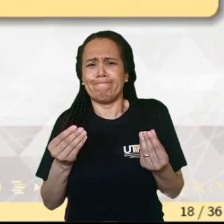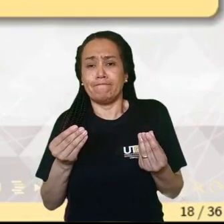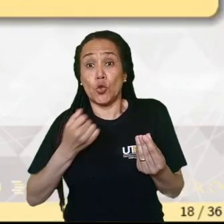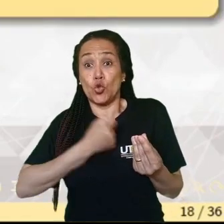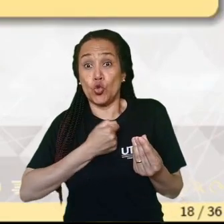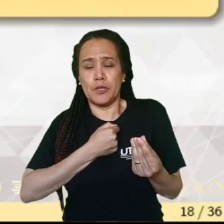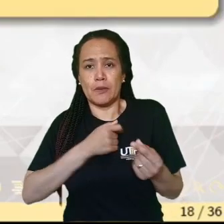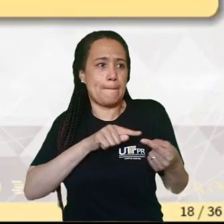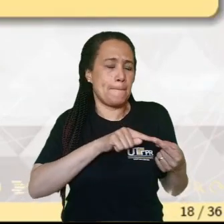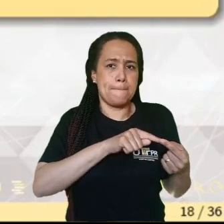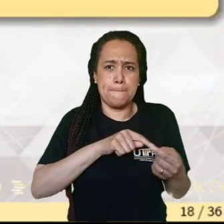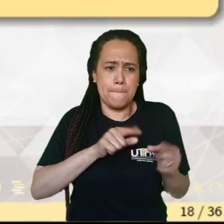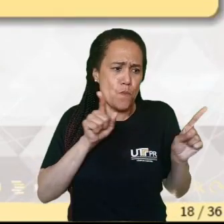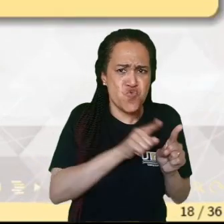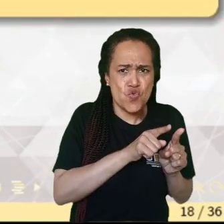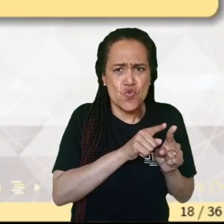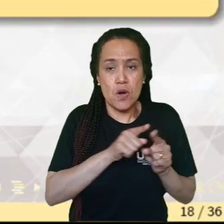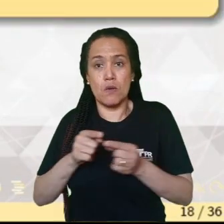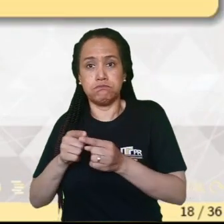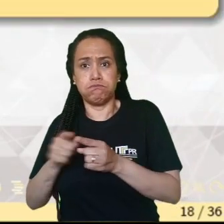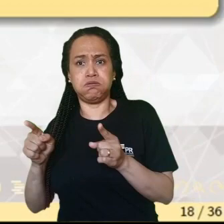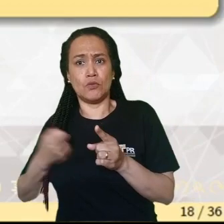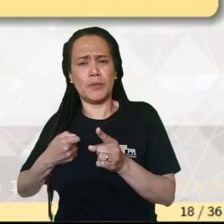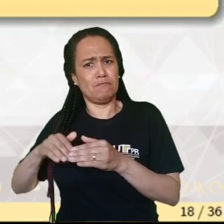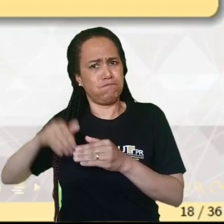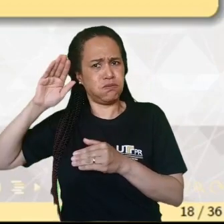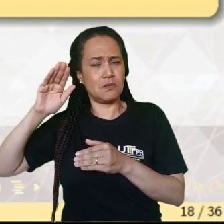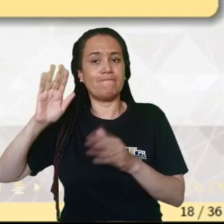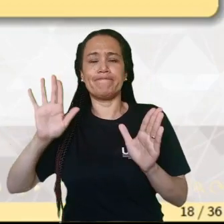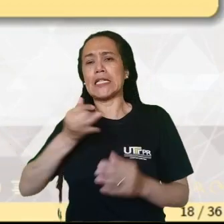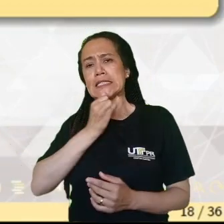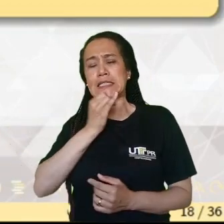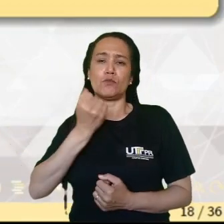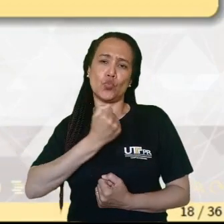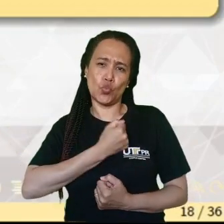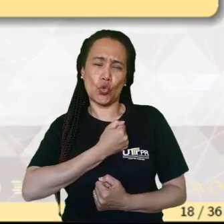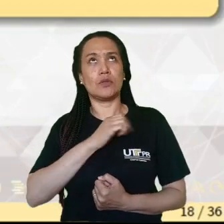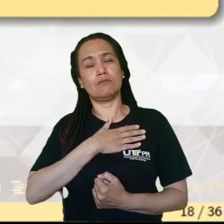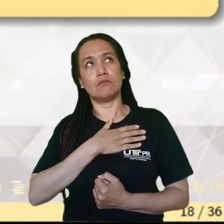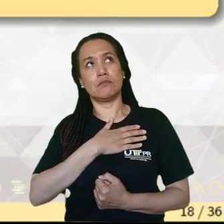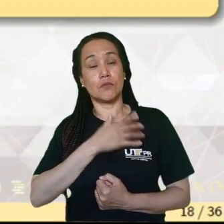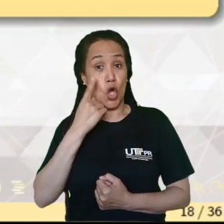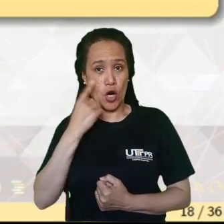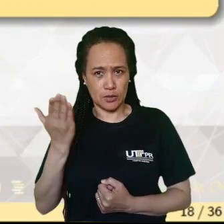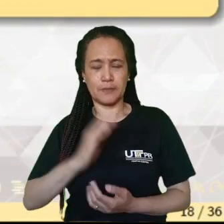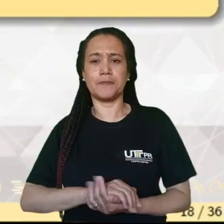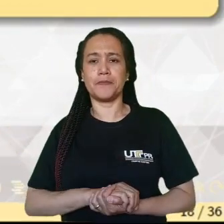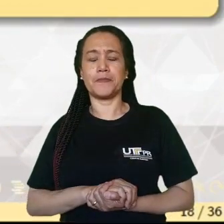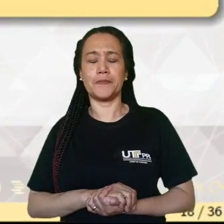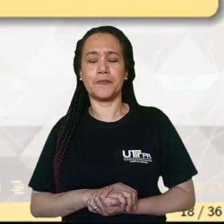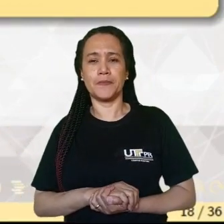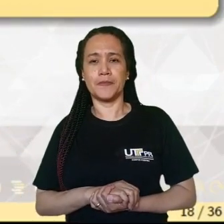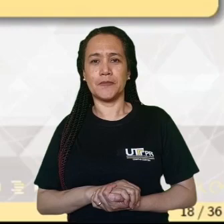você tiver um valor que ele é muito extremo, por exemplo, você tem lá uma nota, 3,